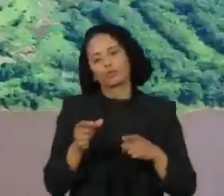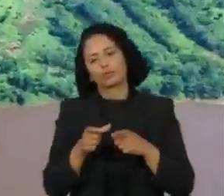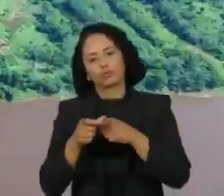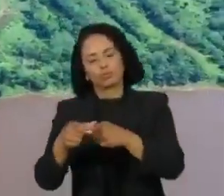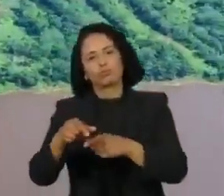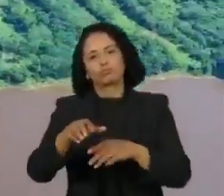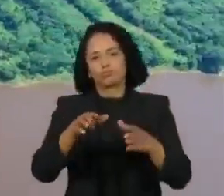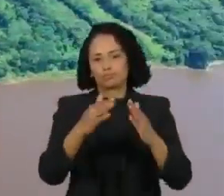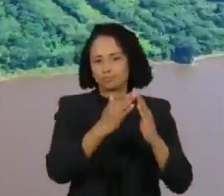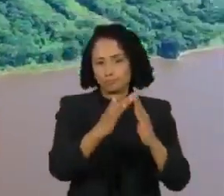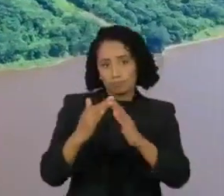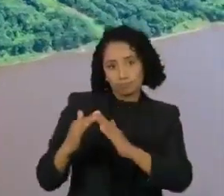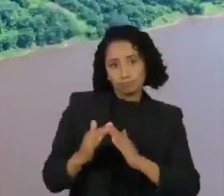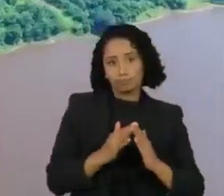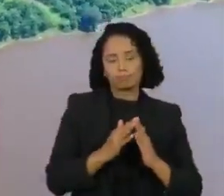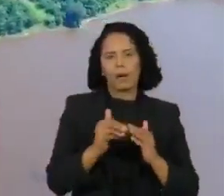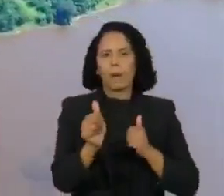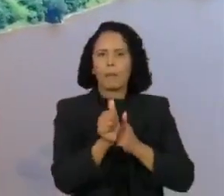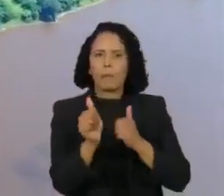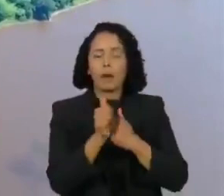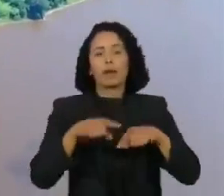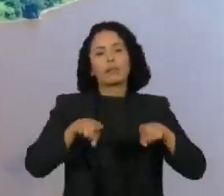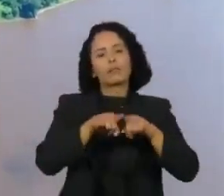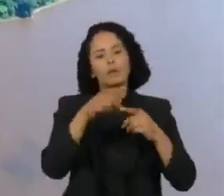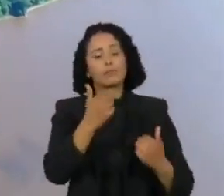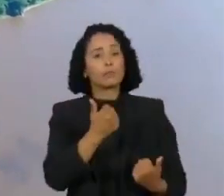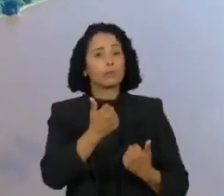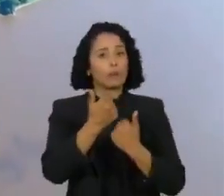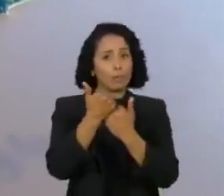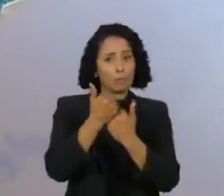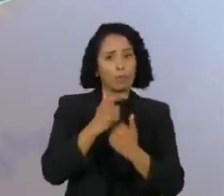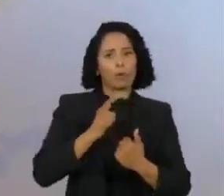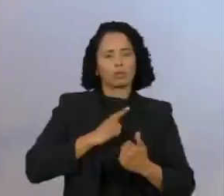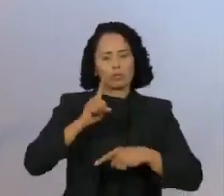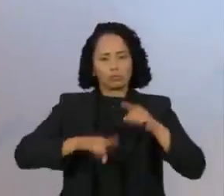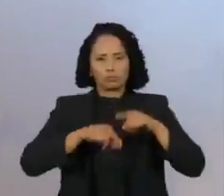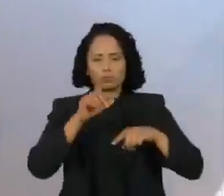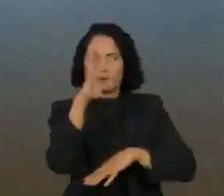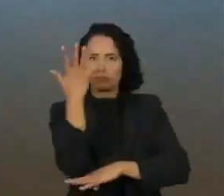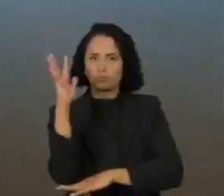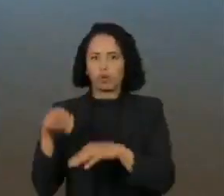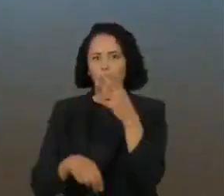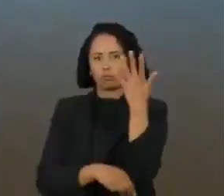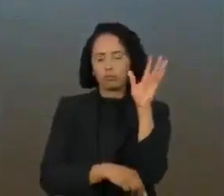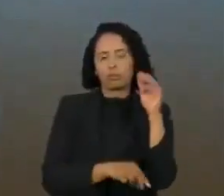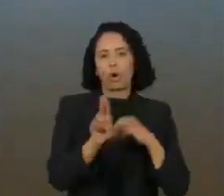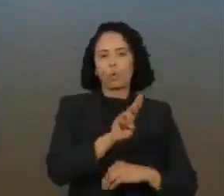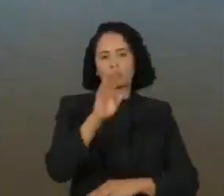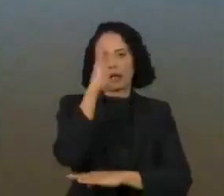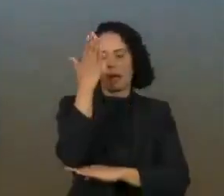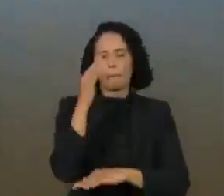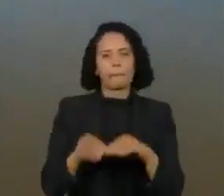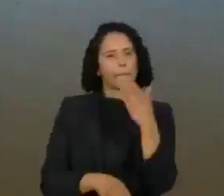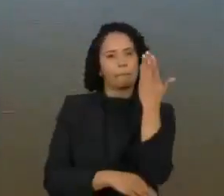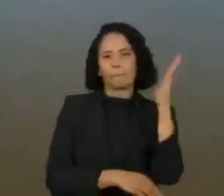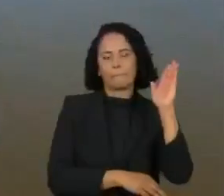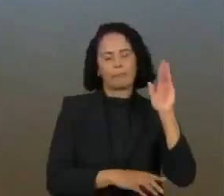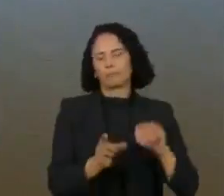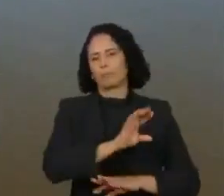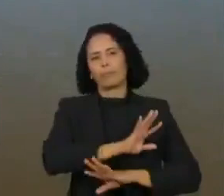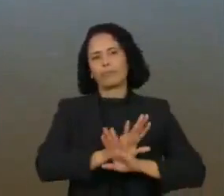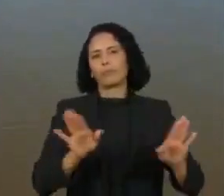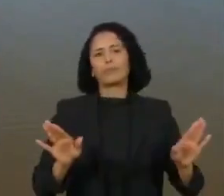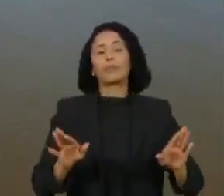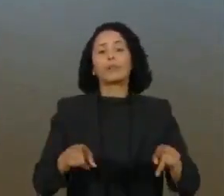Também vai promover o apoio a cooperativas de produtos florestais não madeireiros e incentivos às atividades ligadas